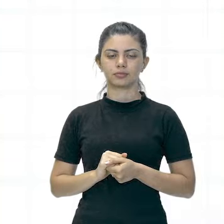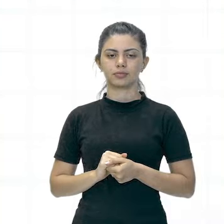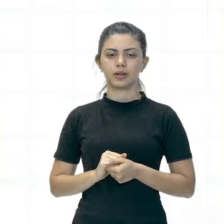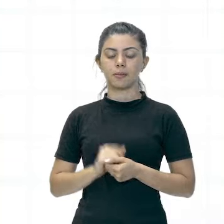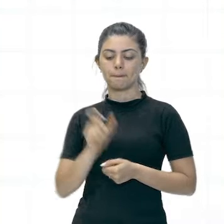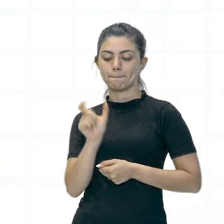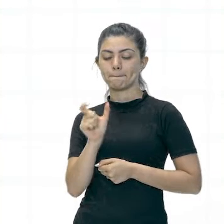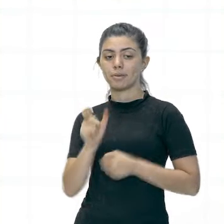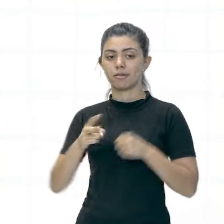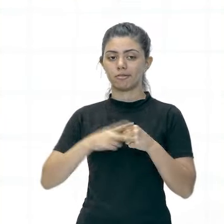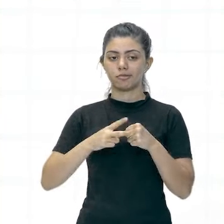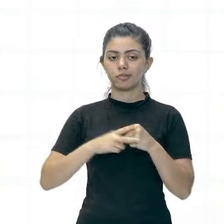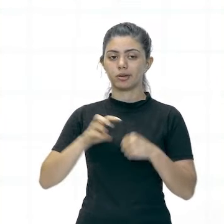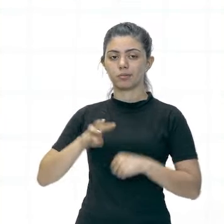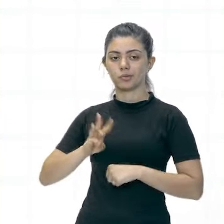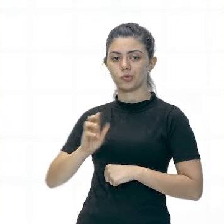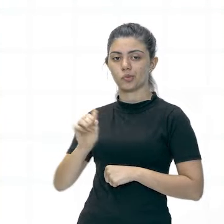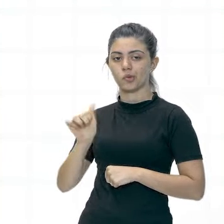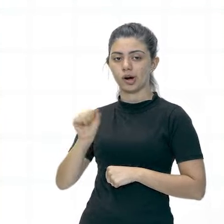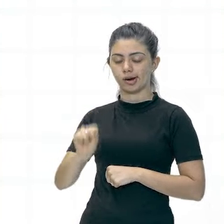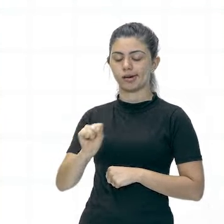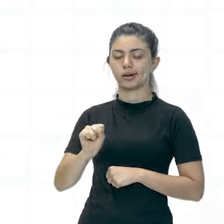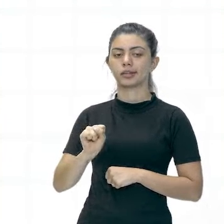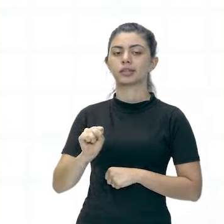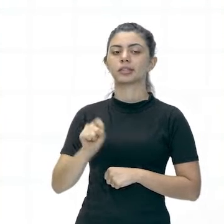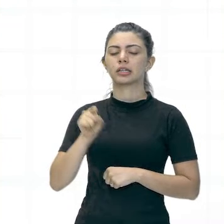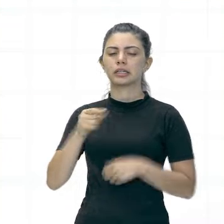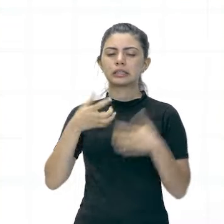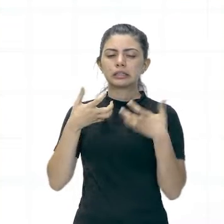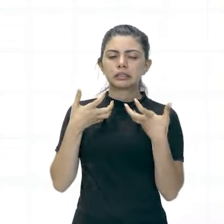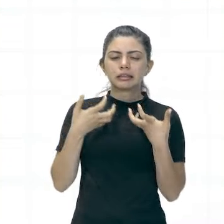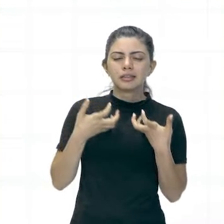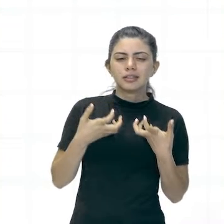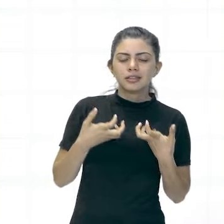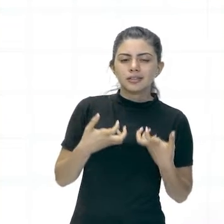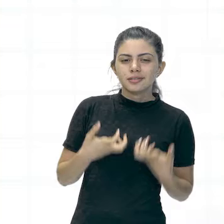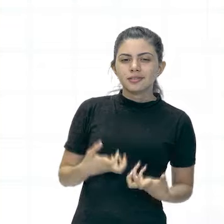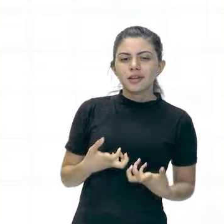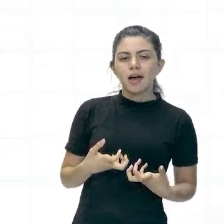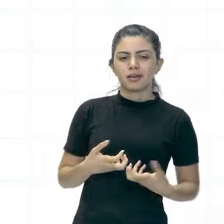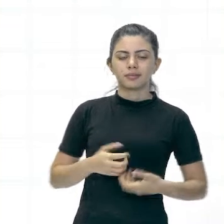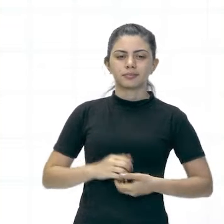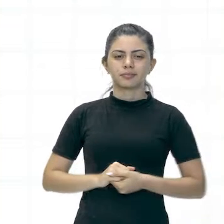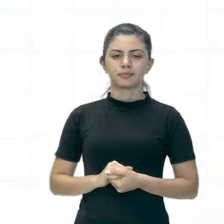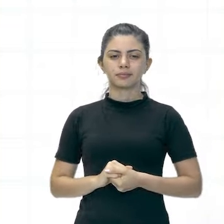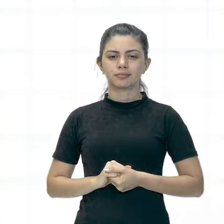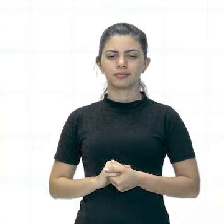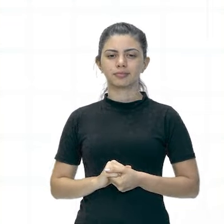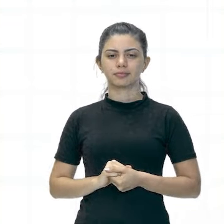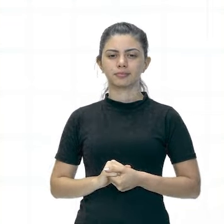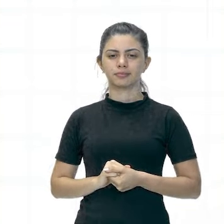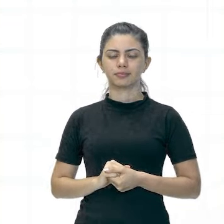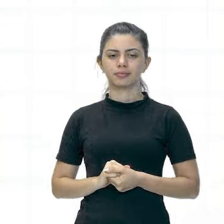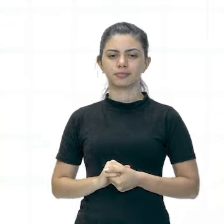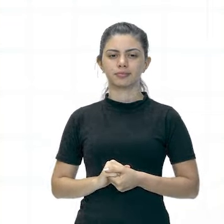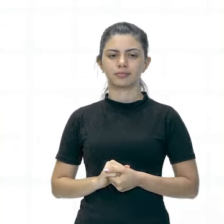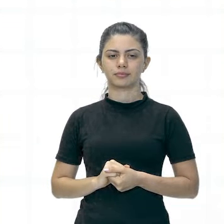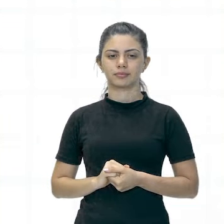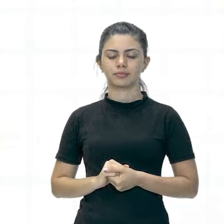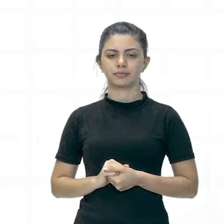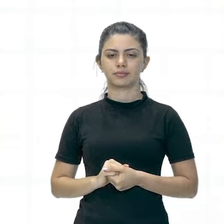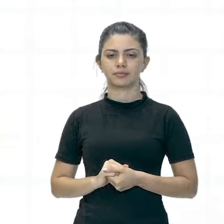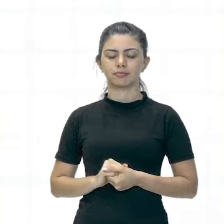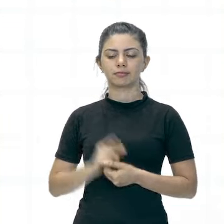aí o verbo to be de novo, ele estava tão cansado, so tired, that he fell asleep.